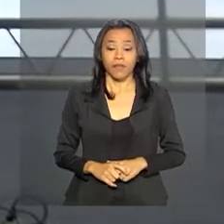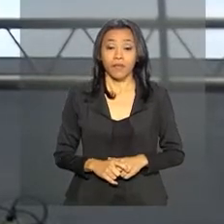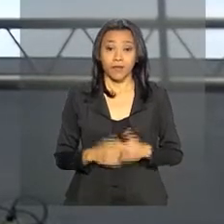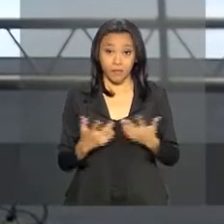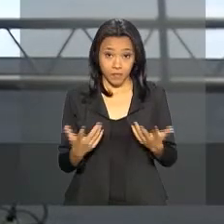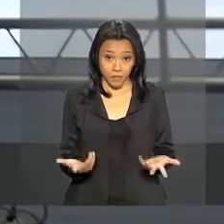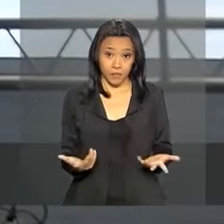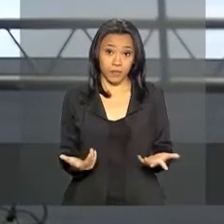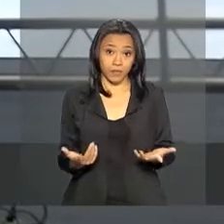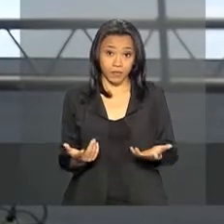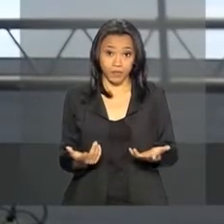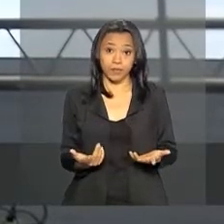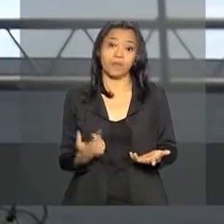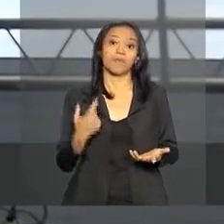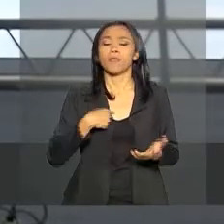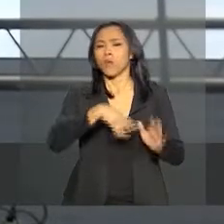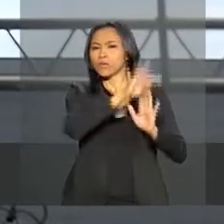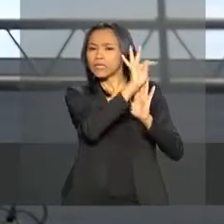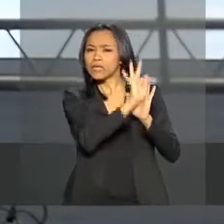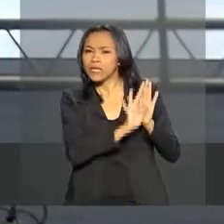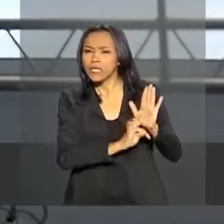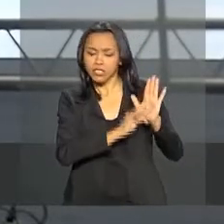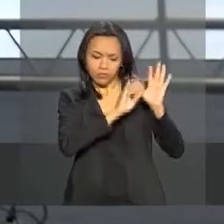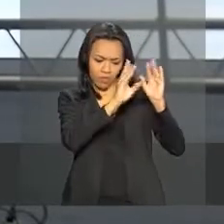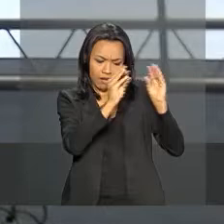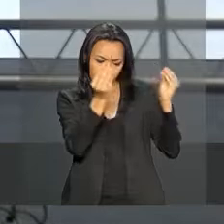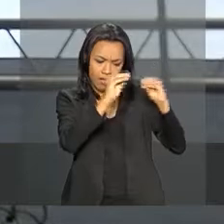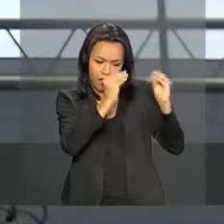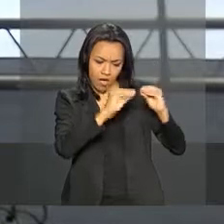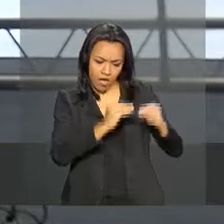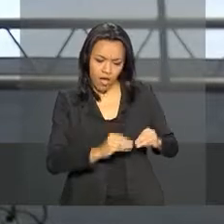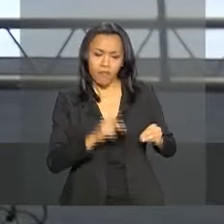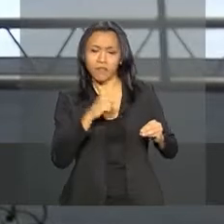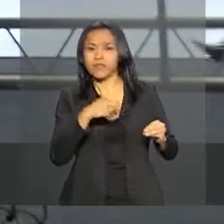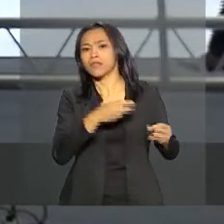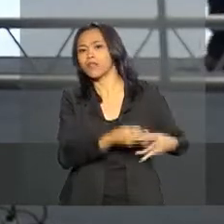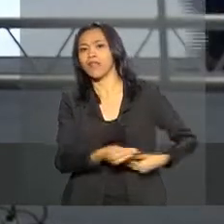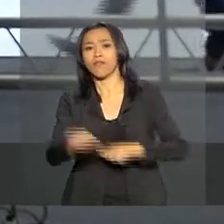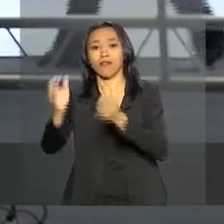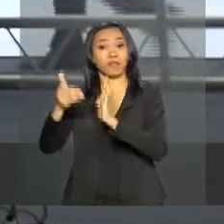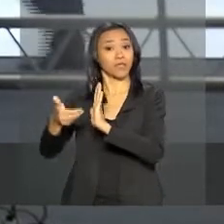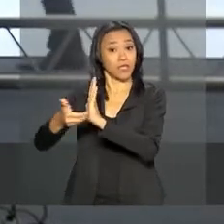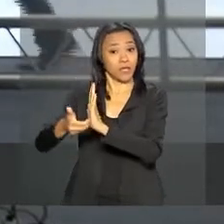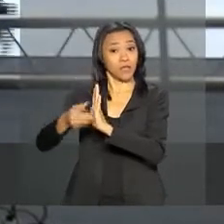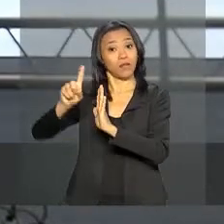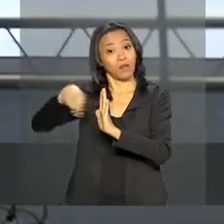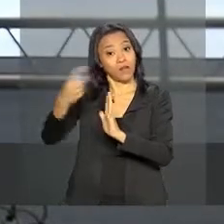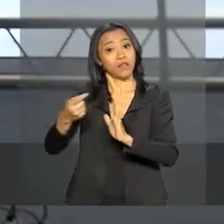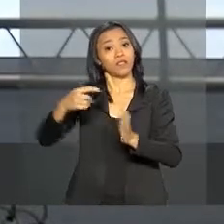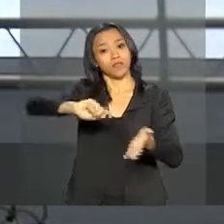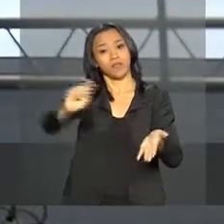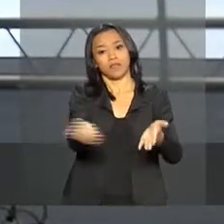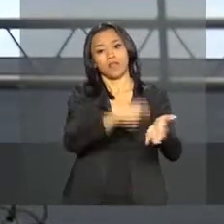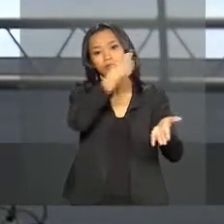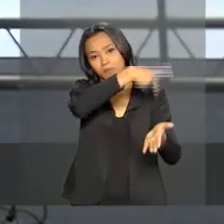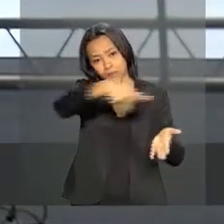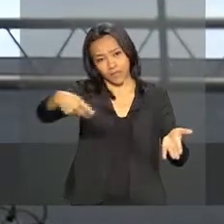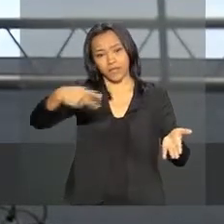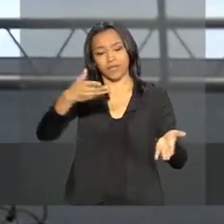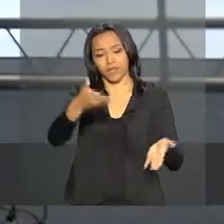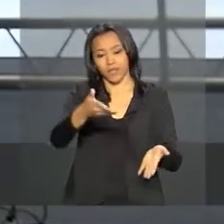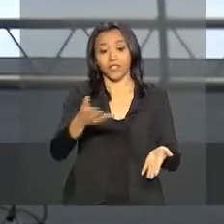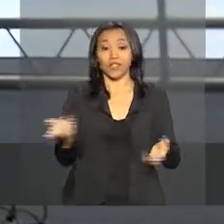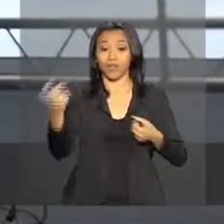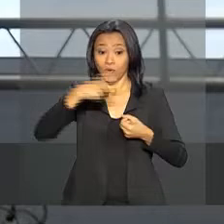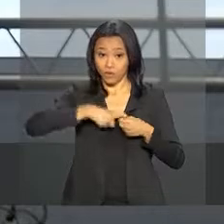Bom, o texto do Rota 2030 ainda precisa passar pelo Senado Federal antes de ir à sanção presidencial. E voltando a falar